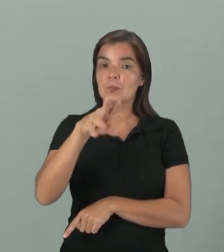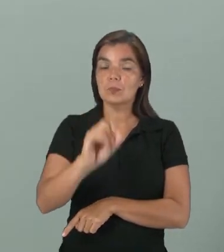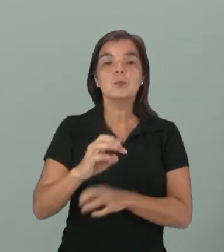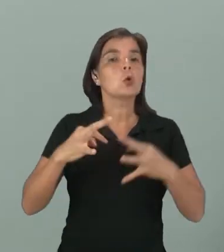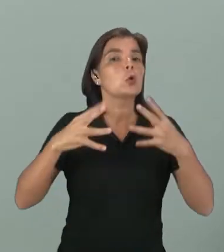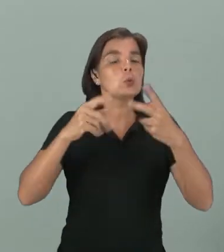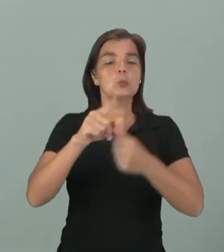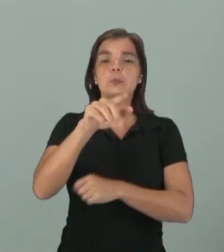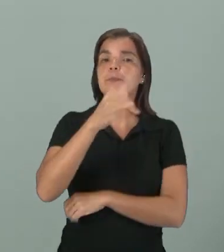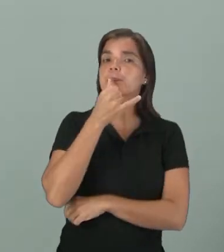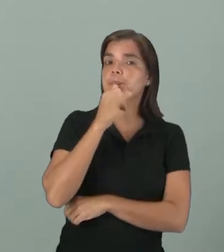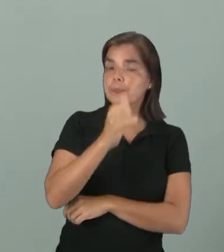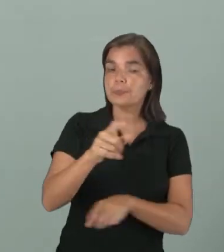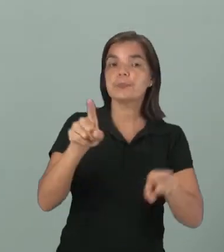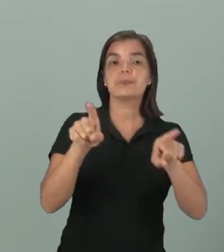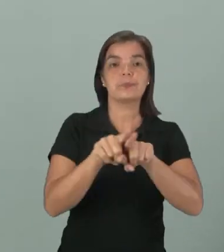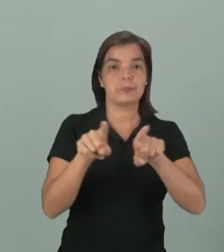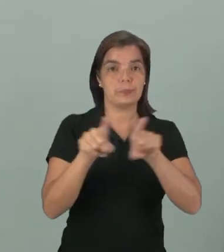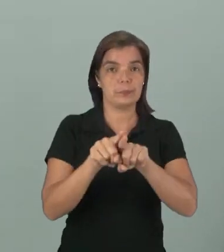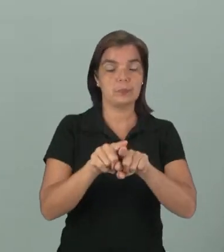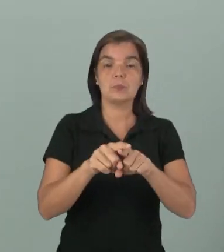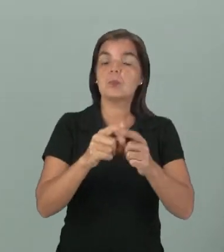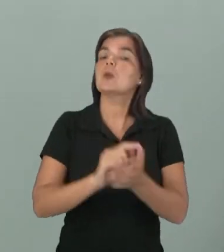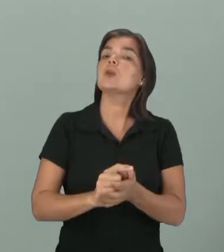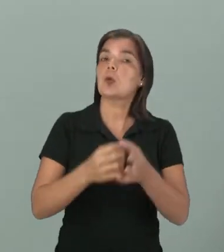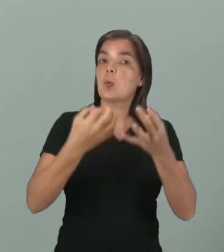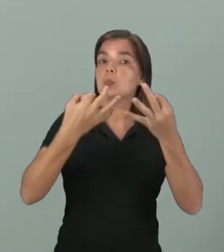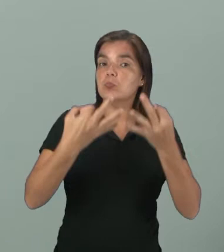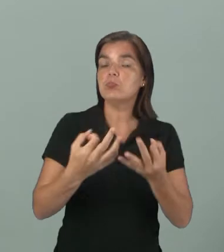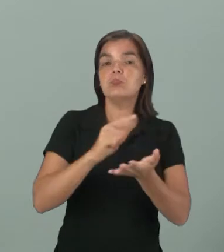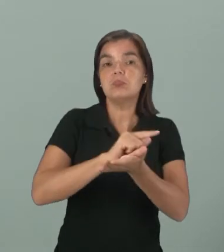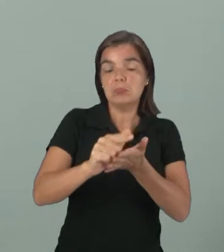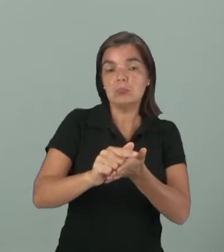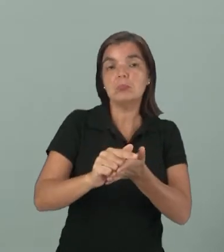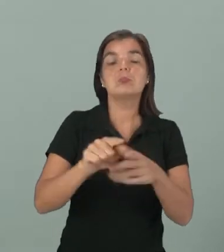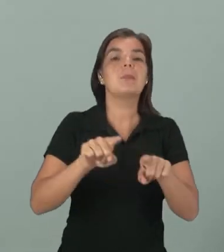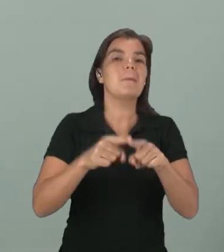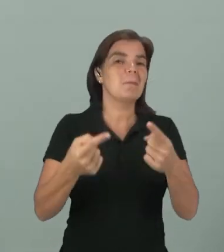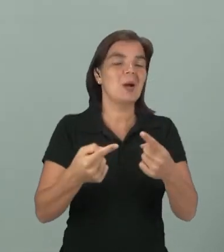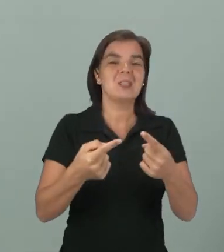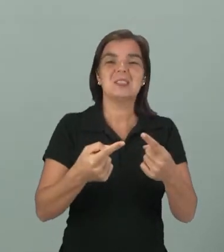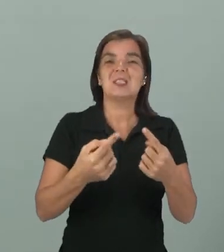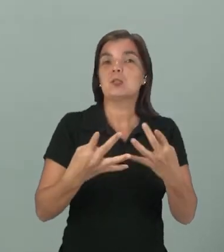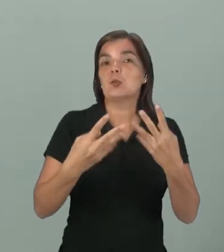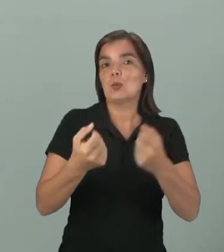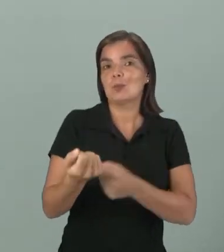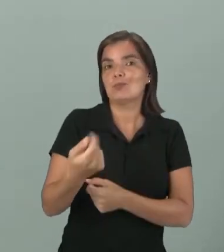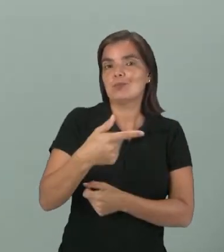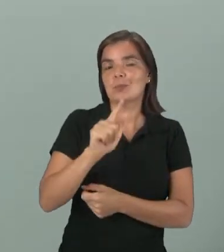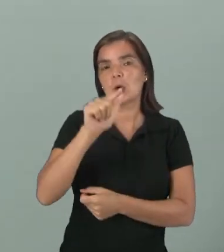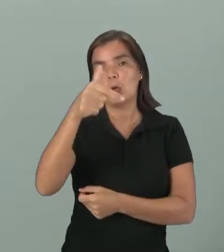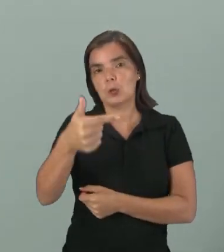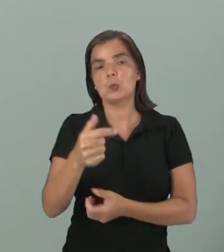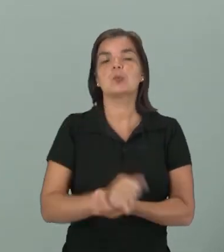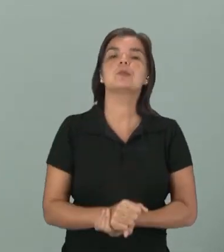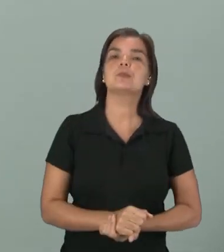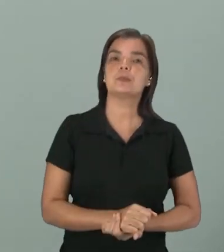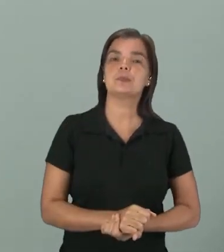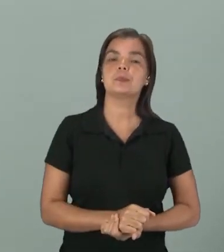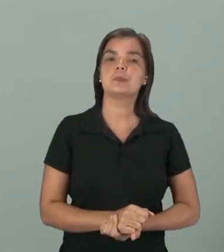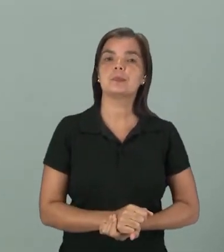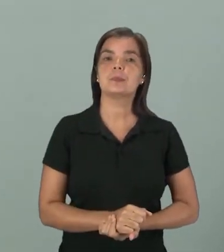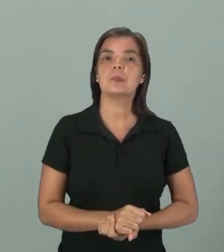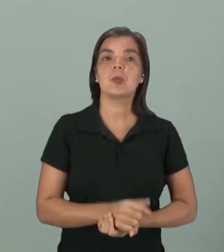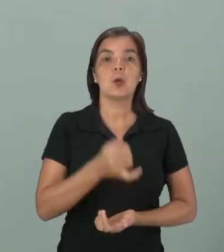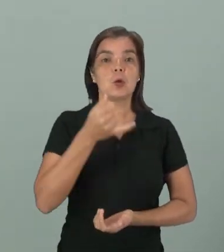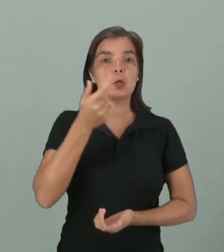fontes de energia que são consideradas até limpas, porque elas vão causar impactos, mas não tanto quanto as energias